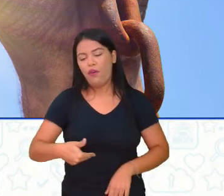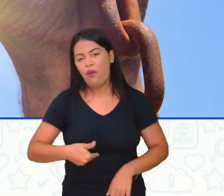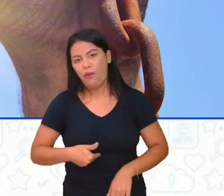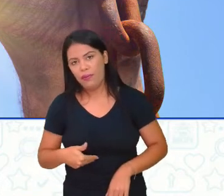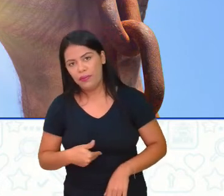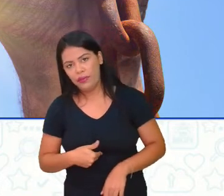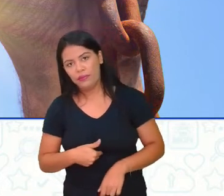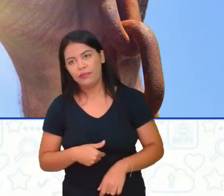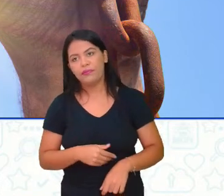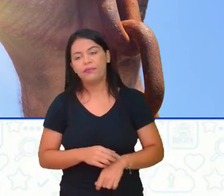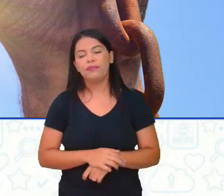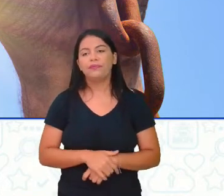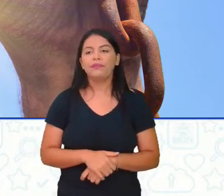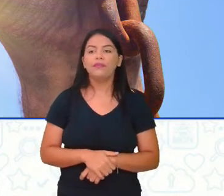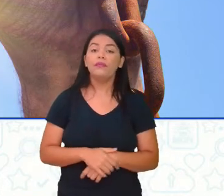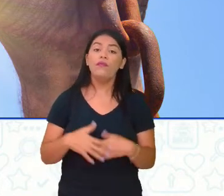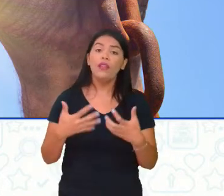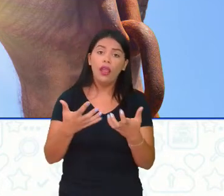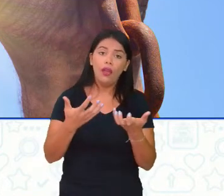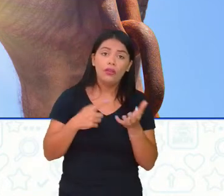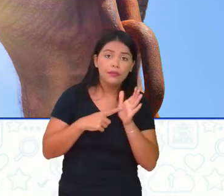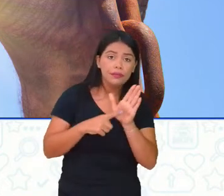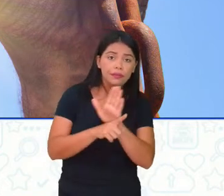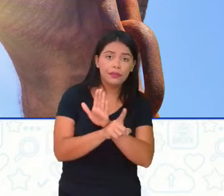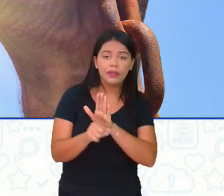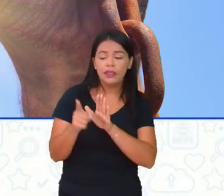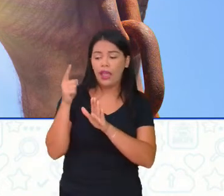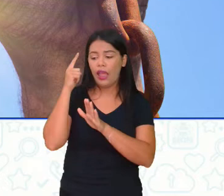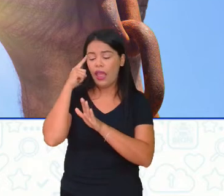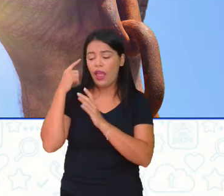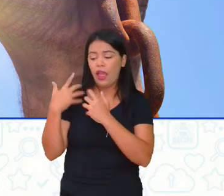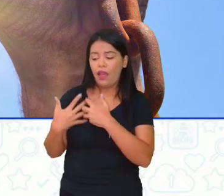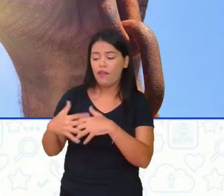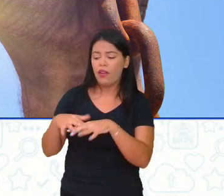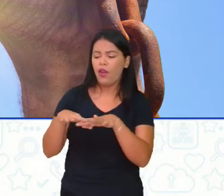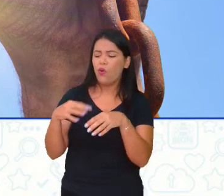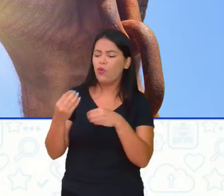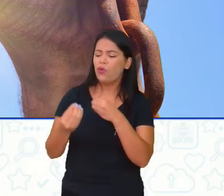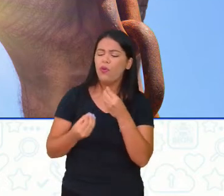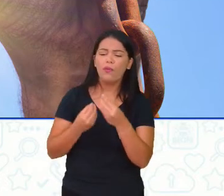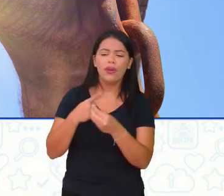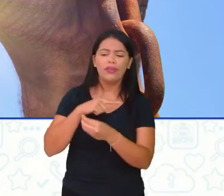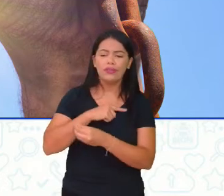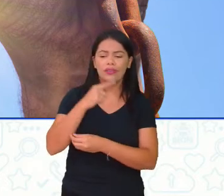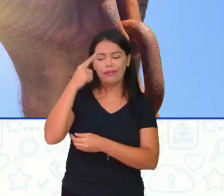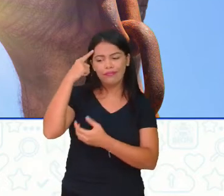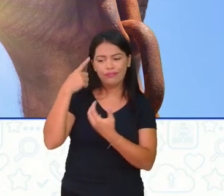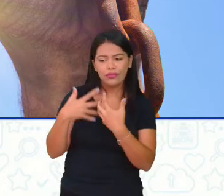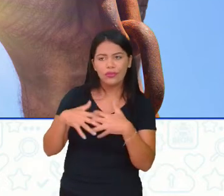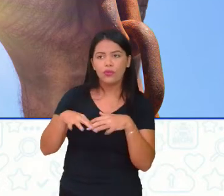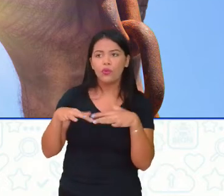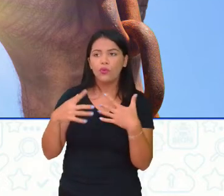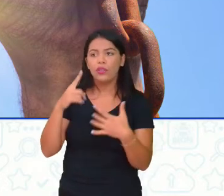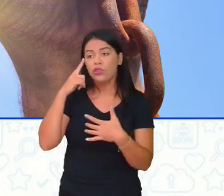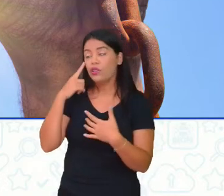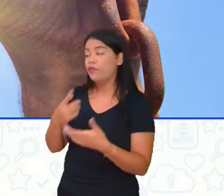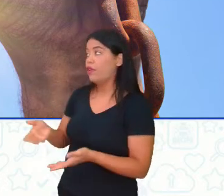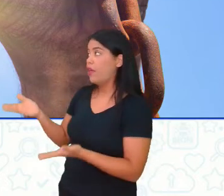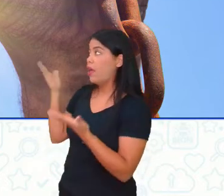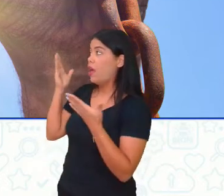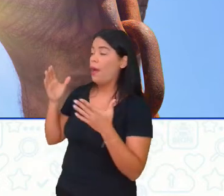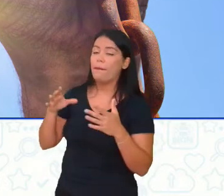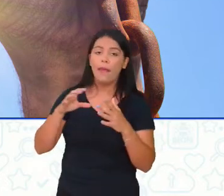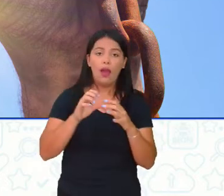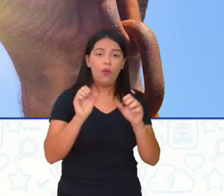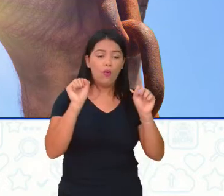essa reflexão, não é? Como é que a gente pensa quando a gente observa essas mãos aí, essas correntes,